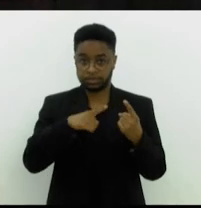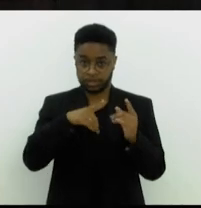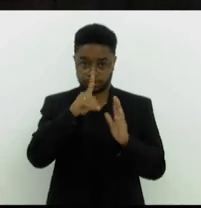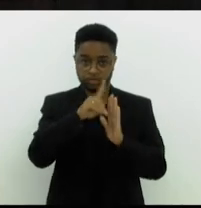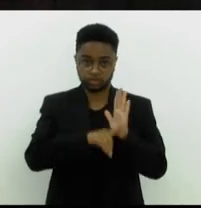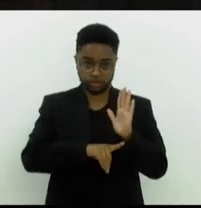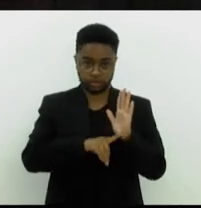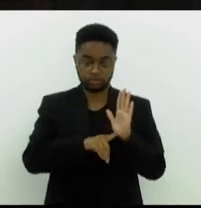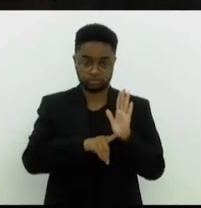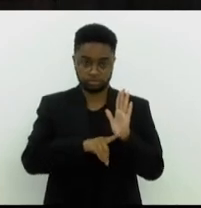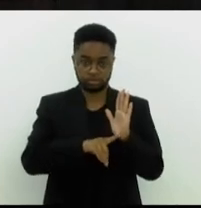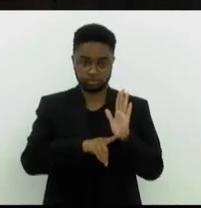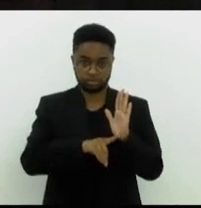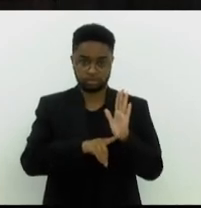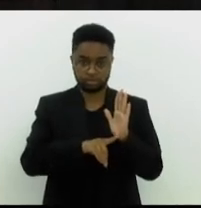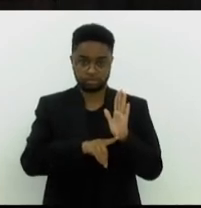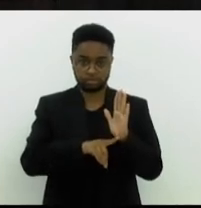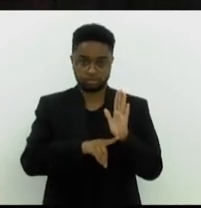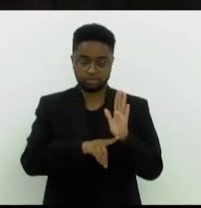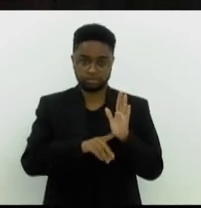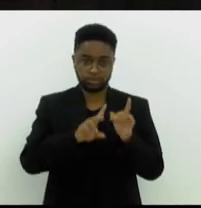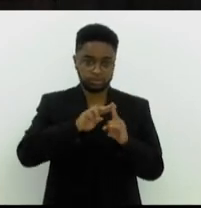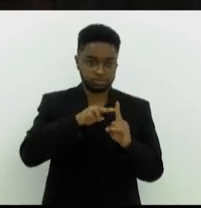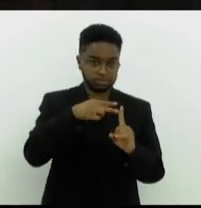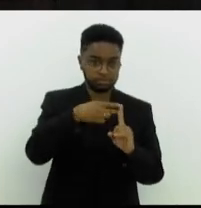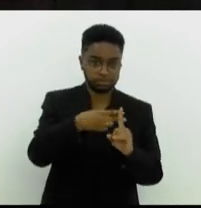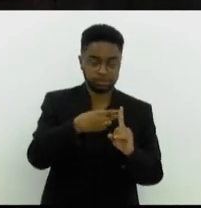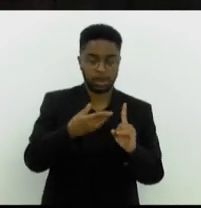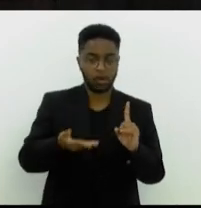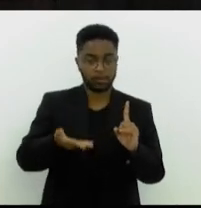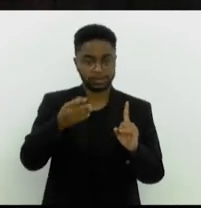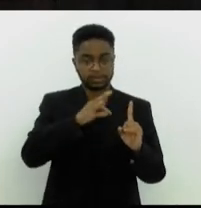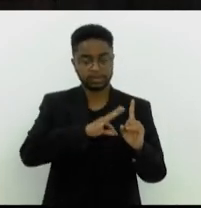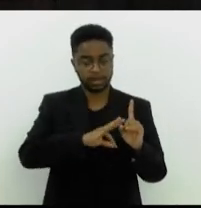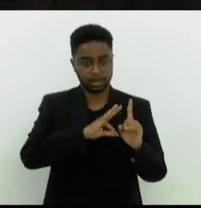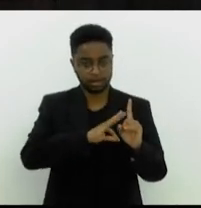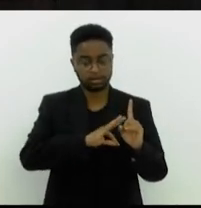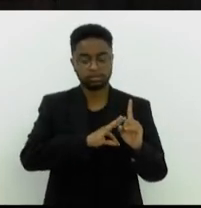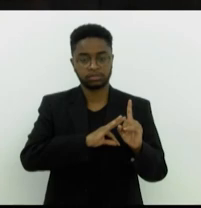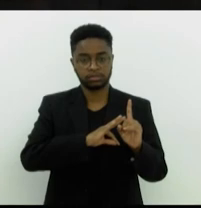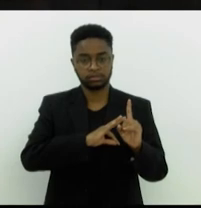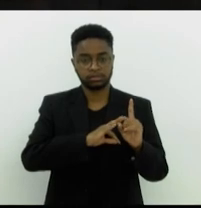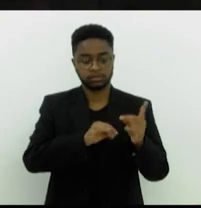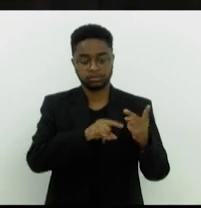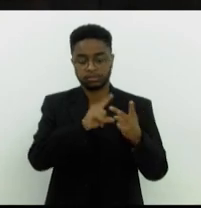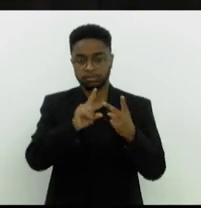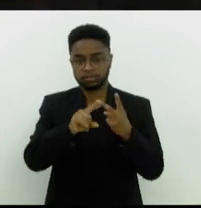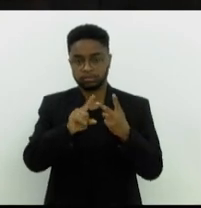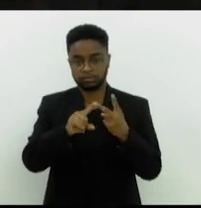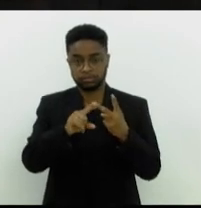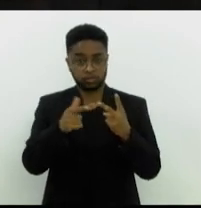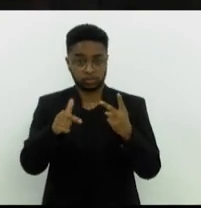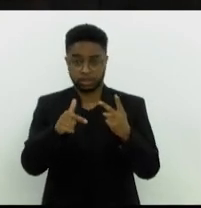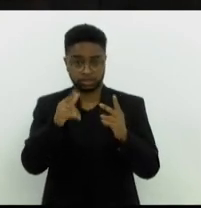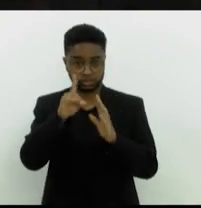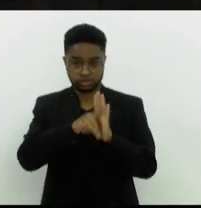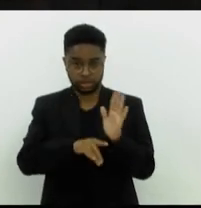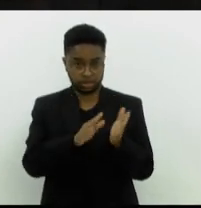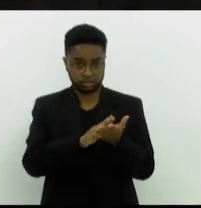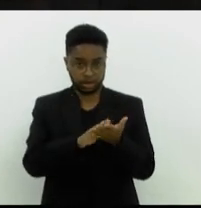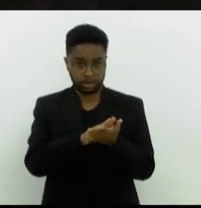direitos, as reposições, aumentos e etc., e outros que não.